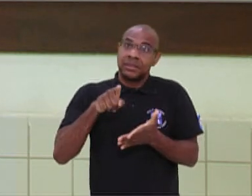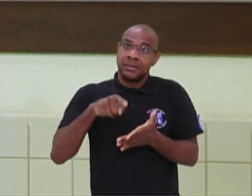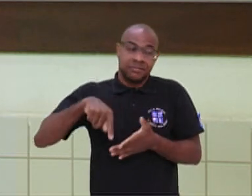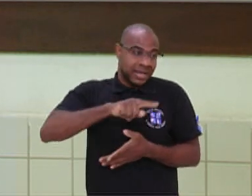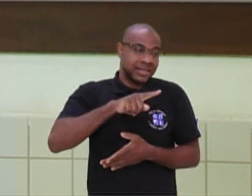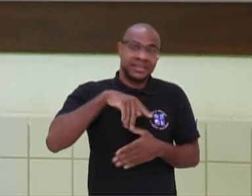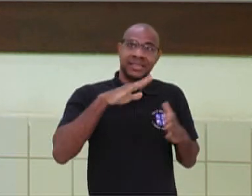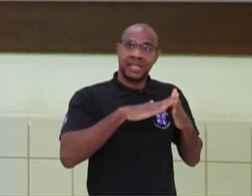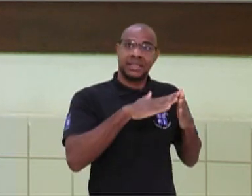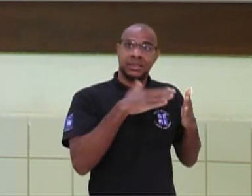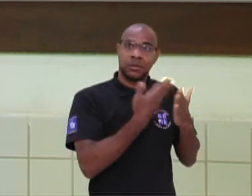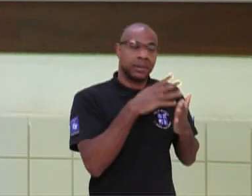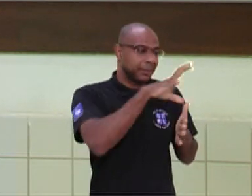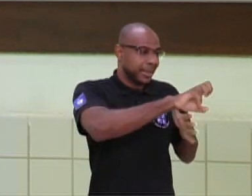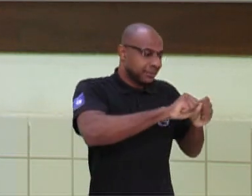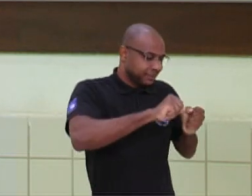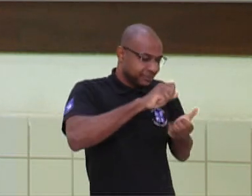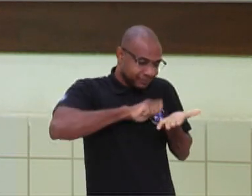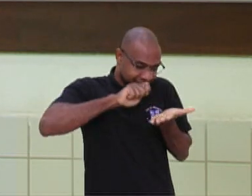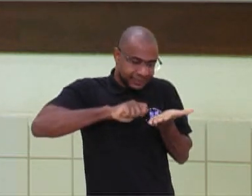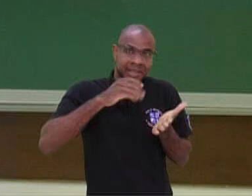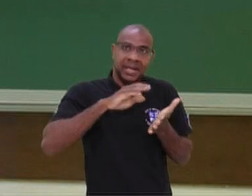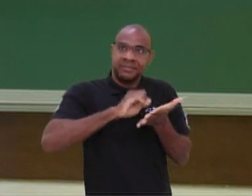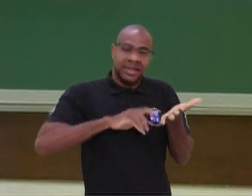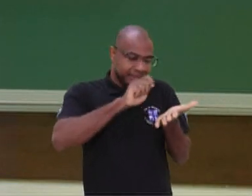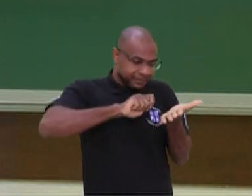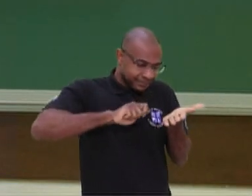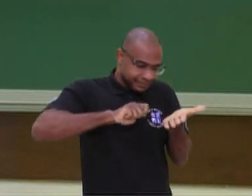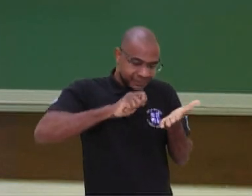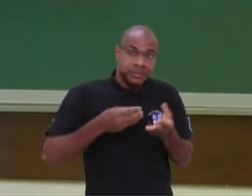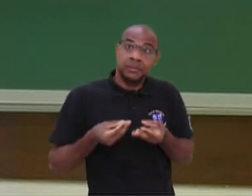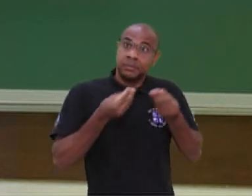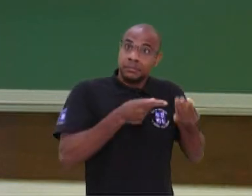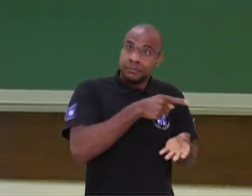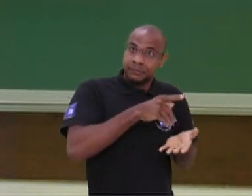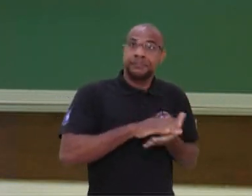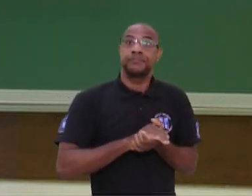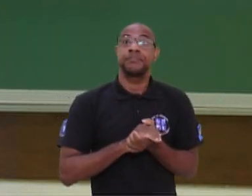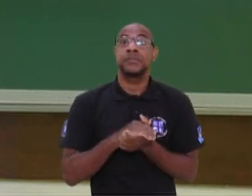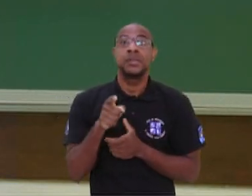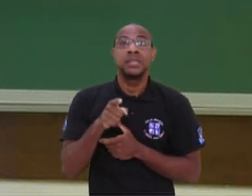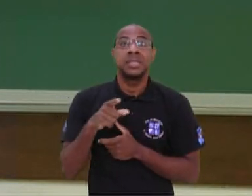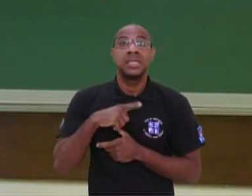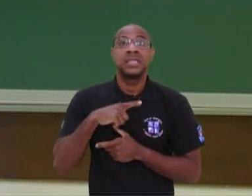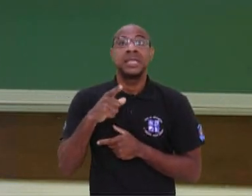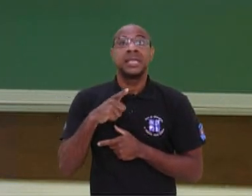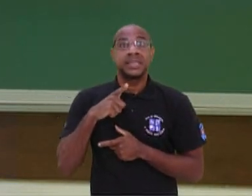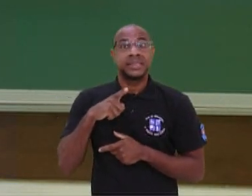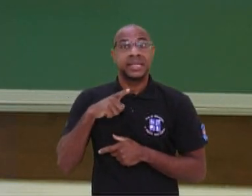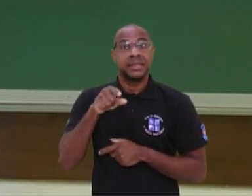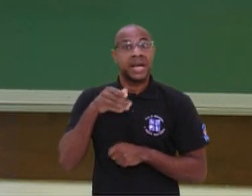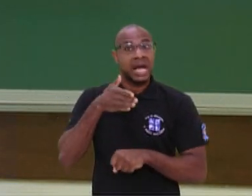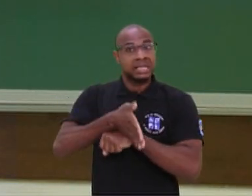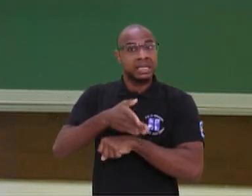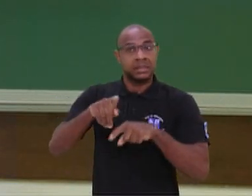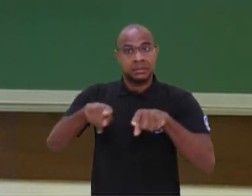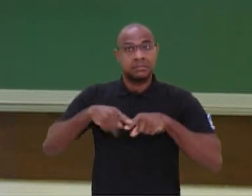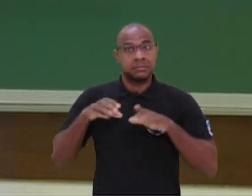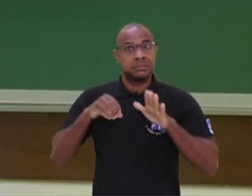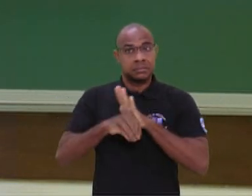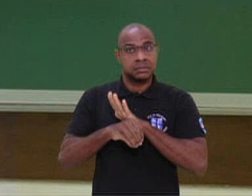15 dias na escola, ok? Agora, se você tem acesso à rede mundial de computadores, se você está logado na